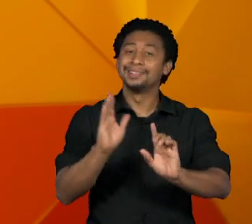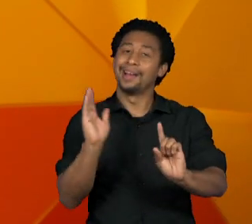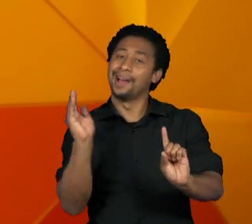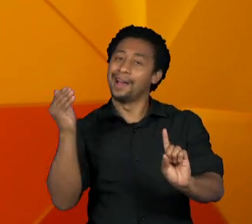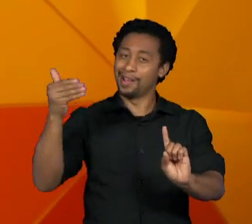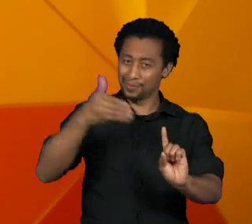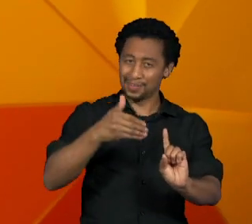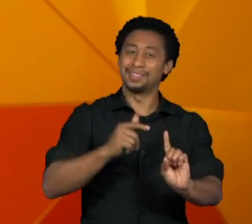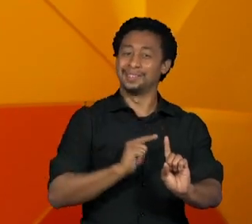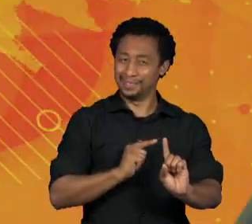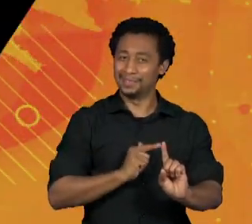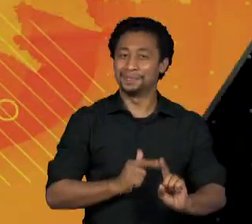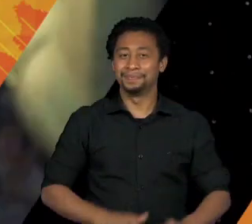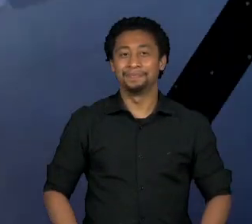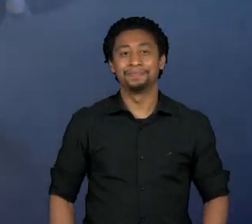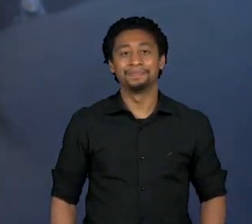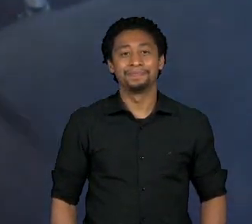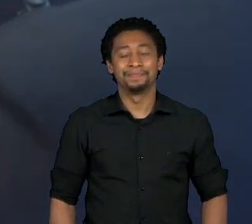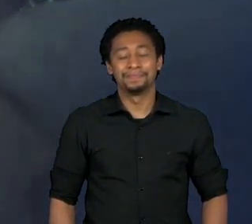está presente.